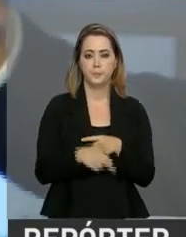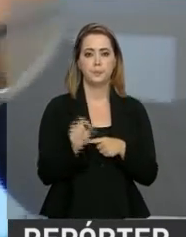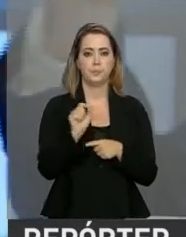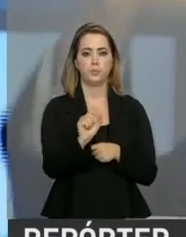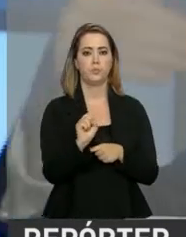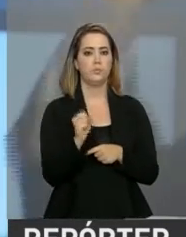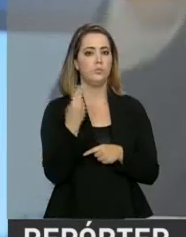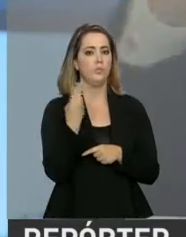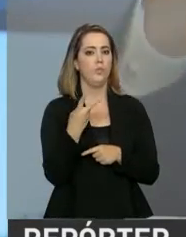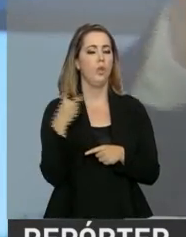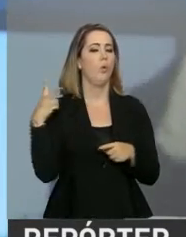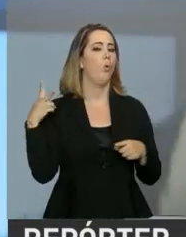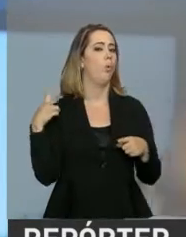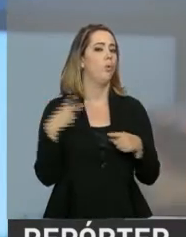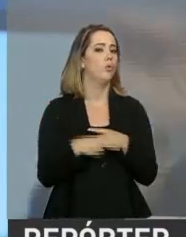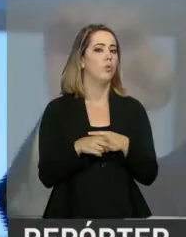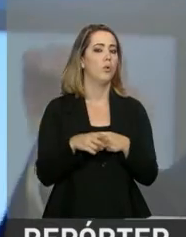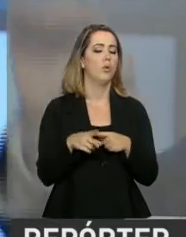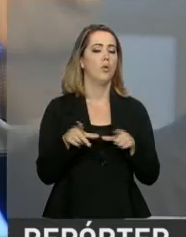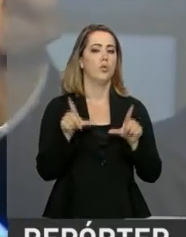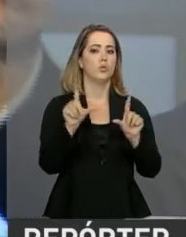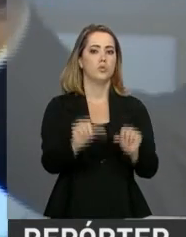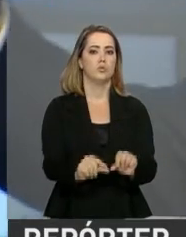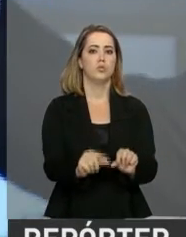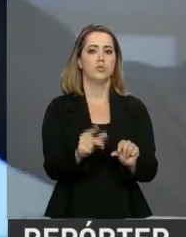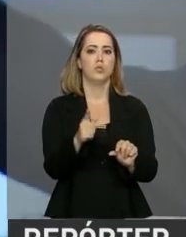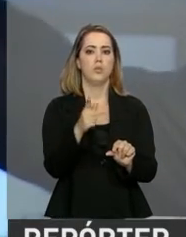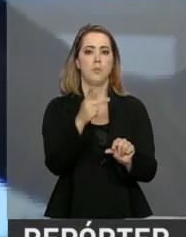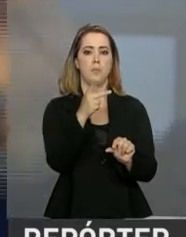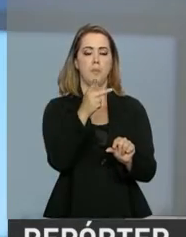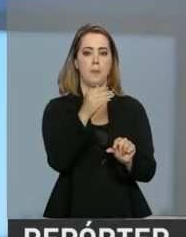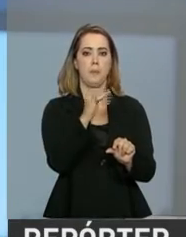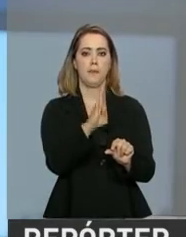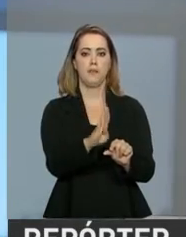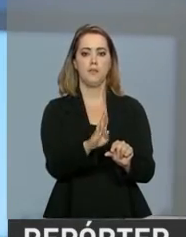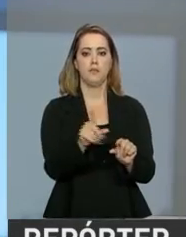redução em relação ao PIB da evolução das despesas públicas é outra.